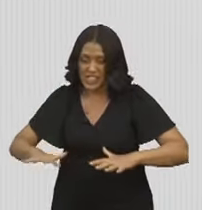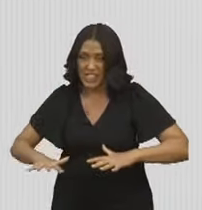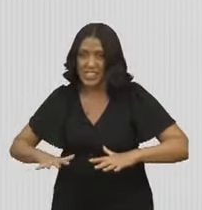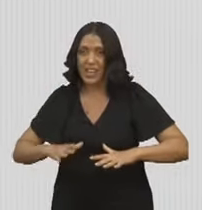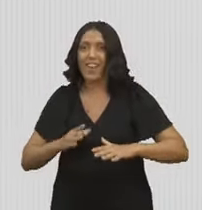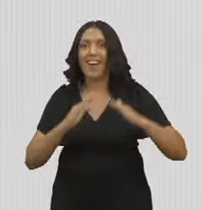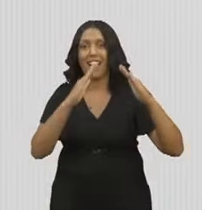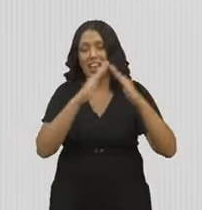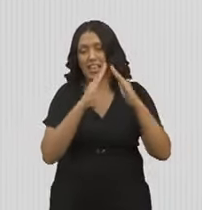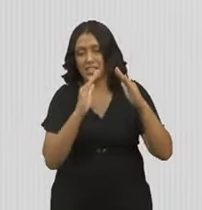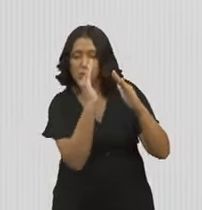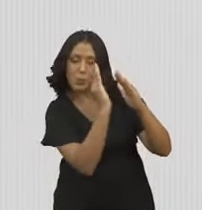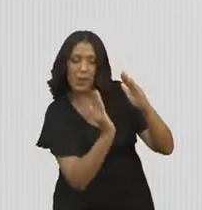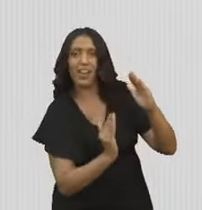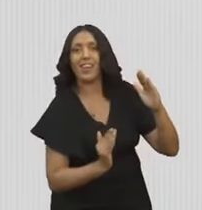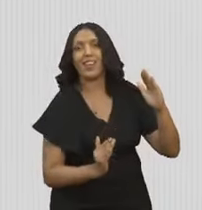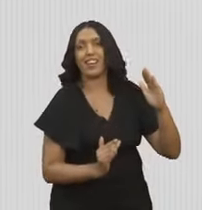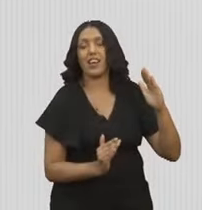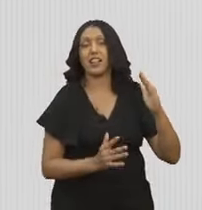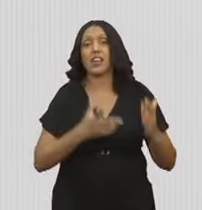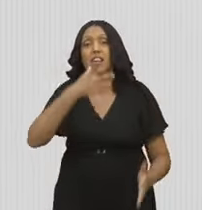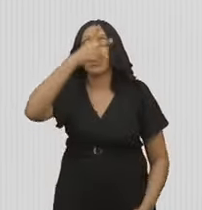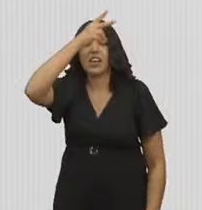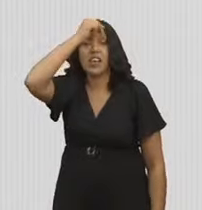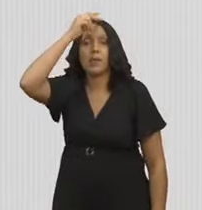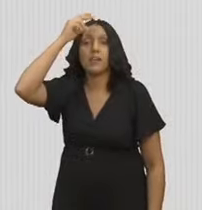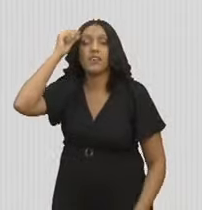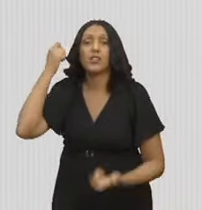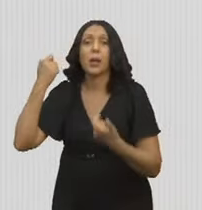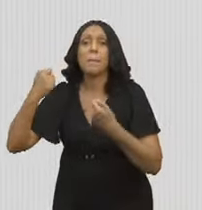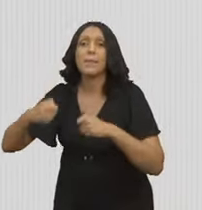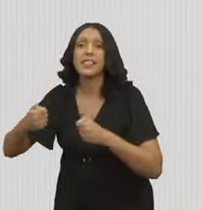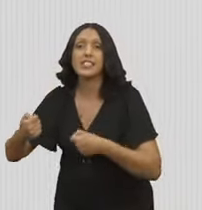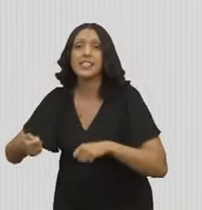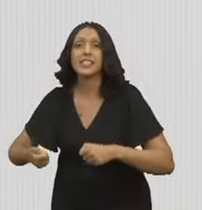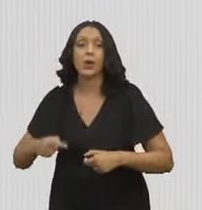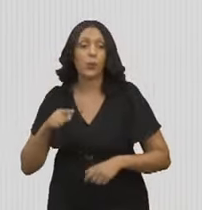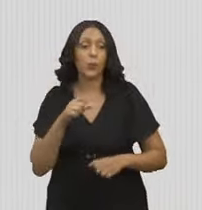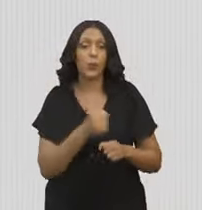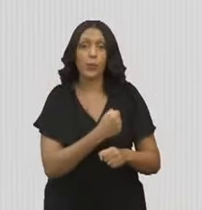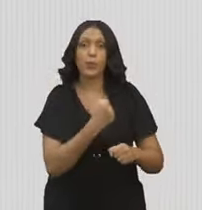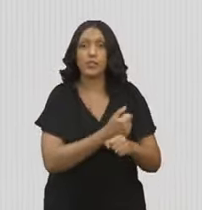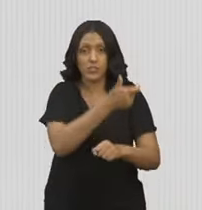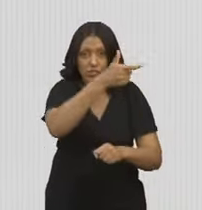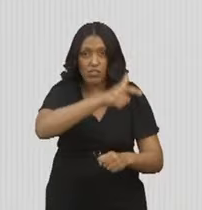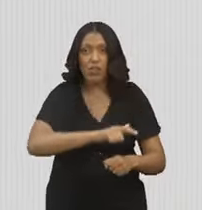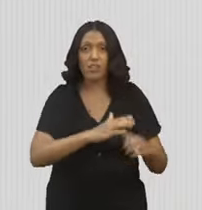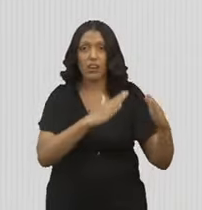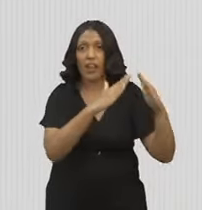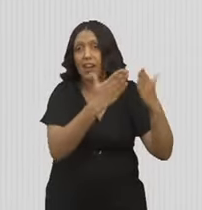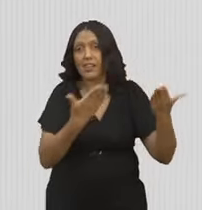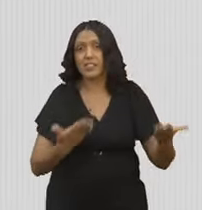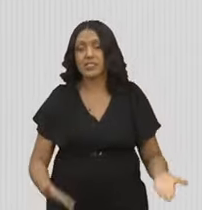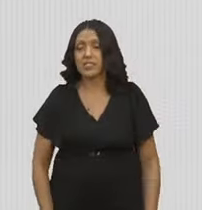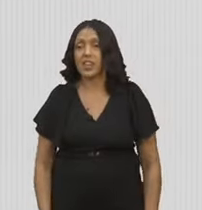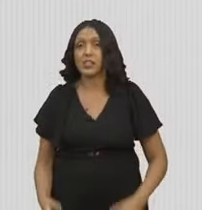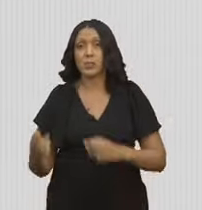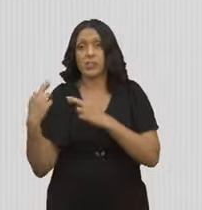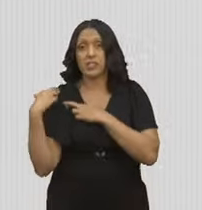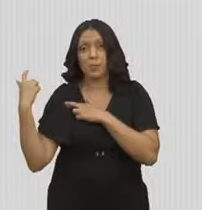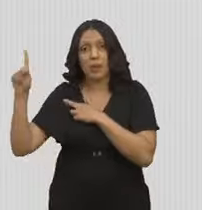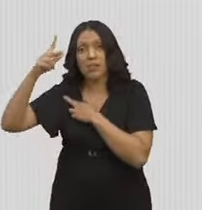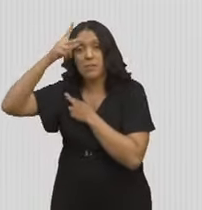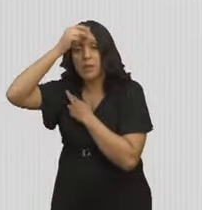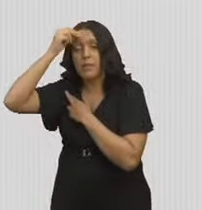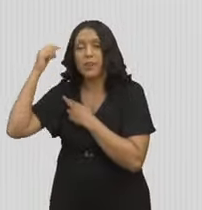se negado a indenizar essas famílias, a reconstruir essas casas. Uma postura que não é aceitável. Ó, o estado da casa da dona Delci. Olha